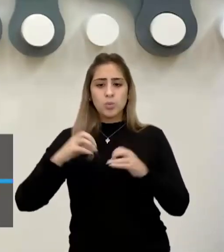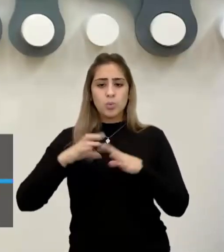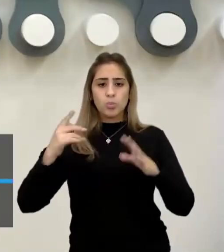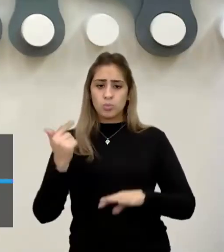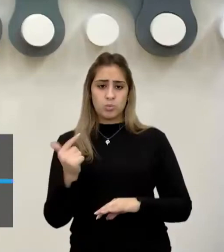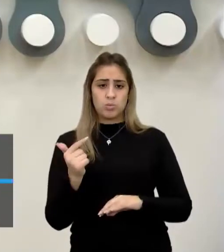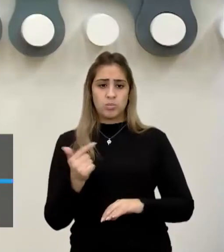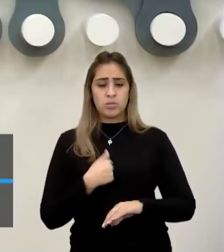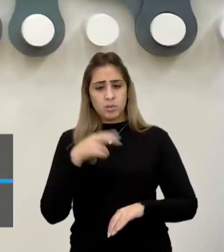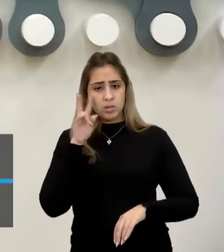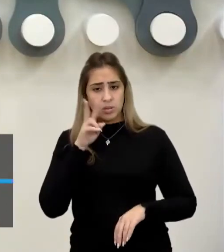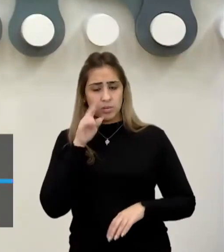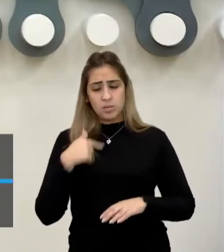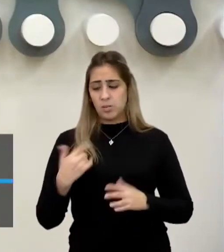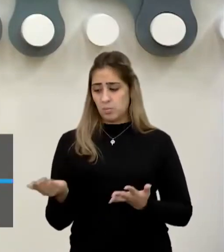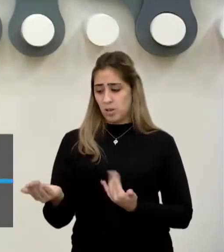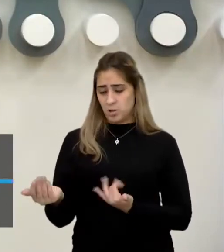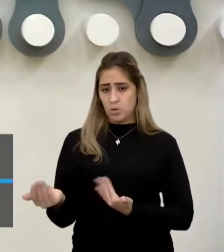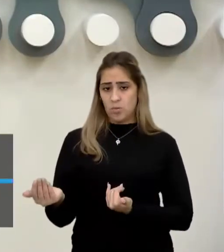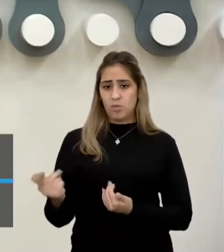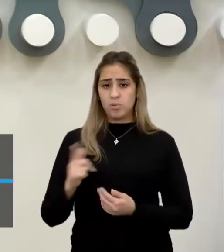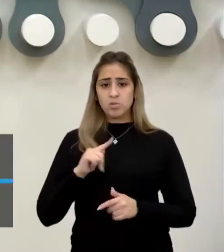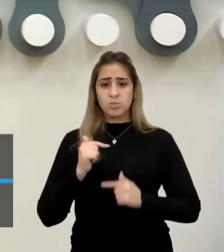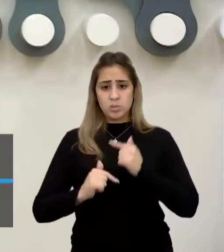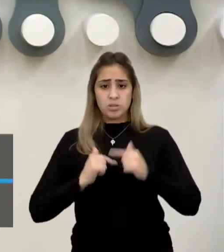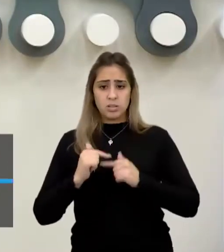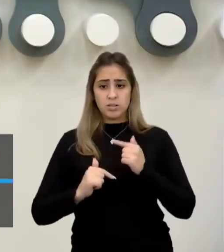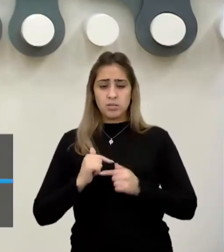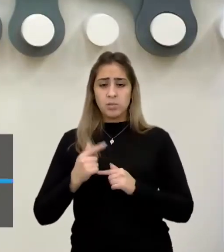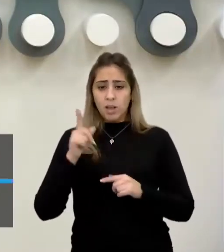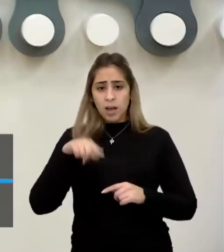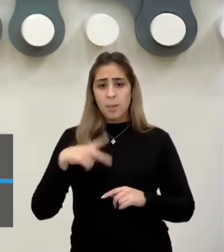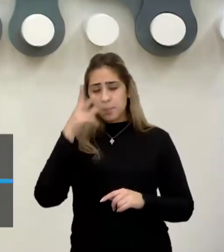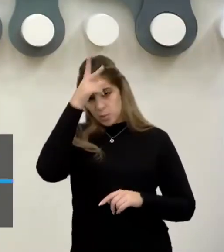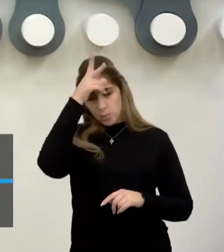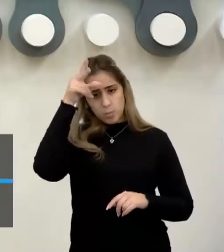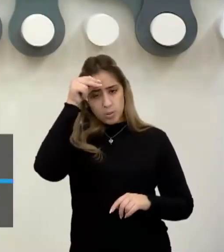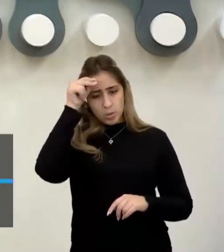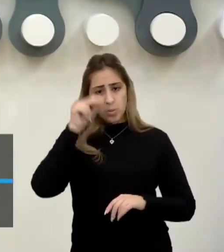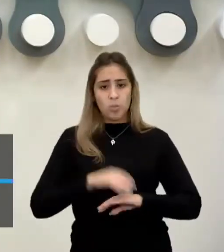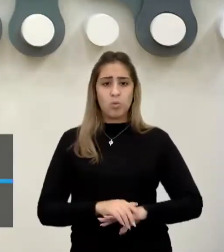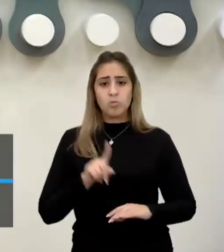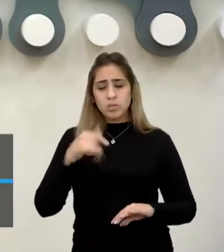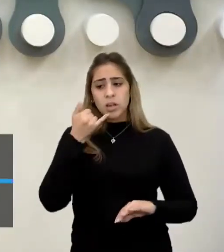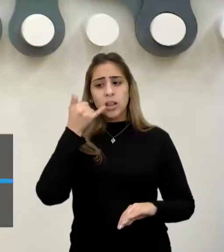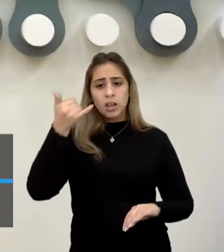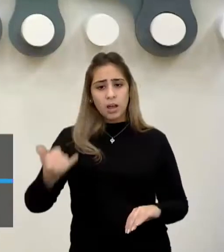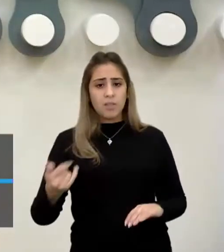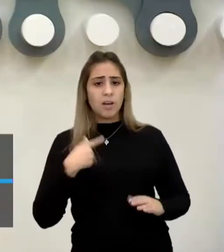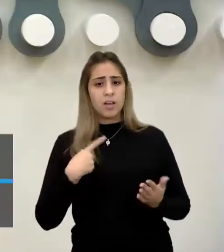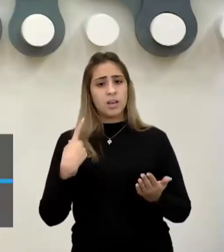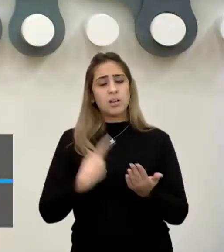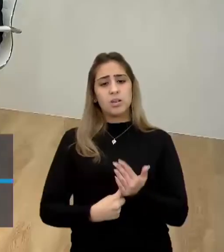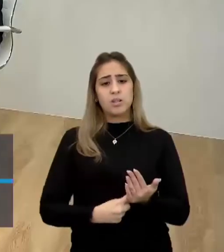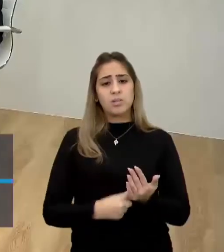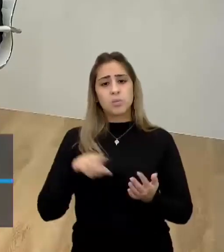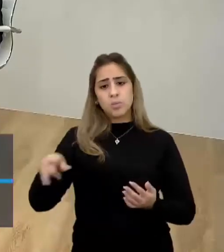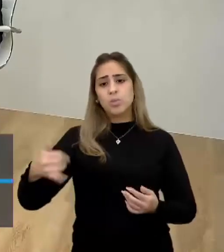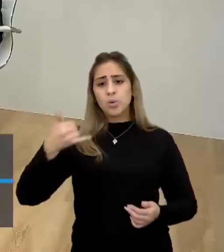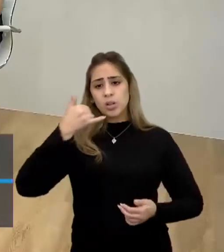Aliás, eu lembro que quando eu era mais nova, tinha um serviço que era público, que você ligava e agendava